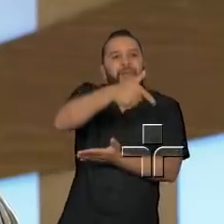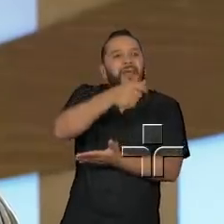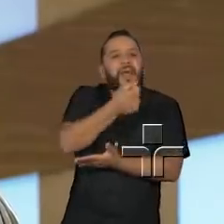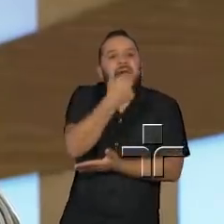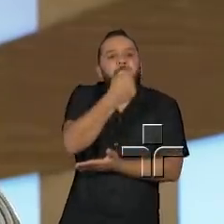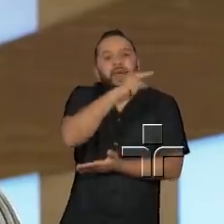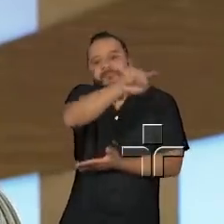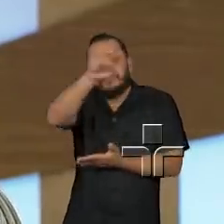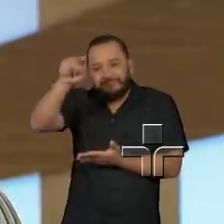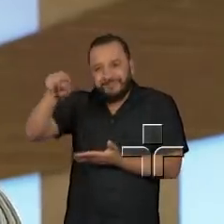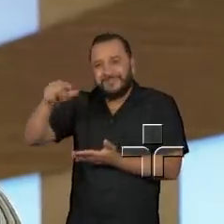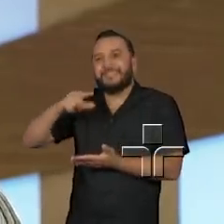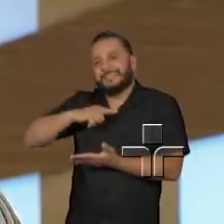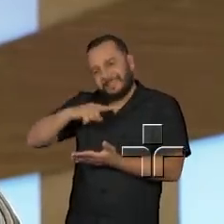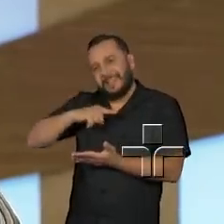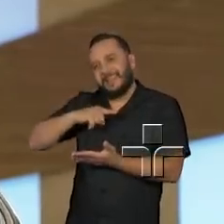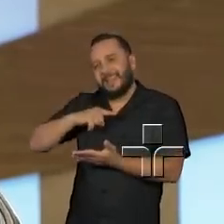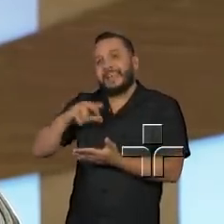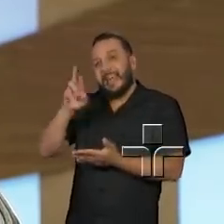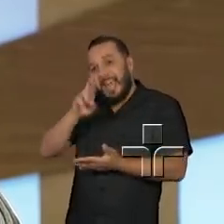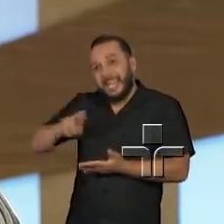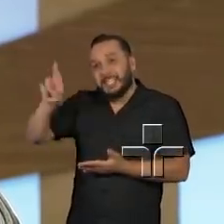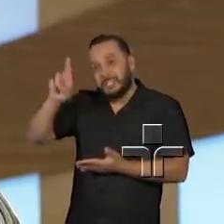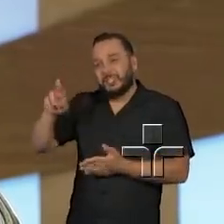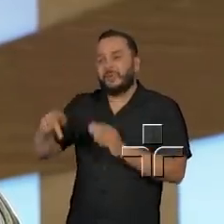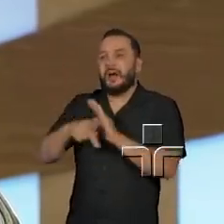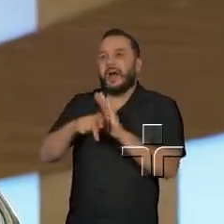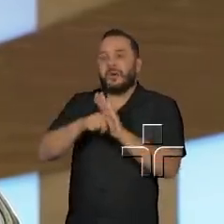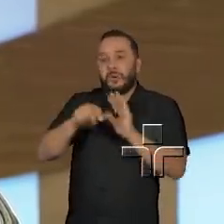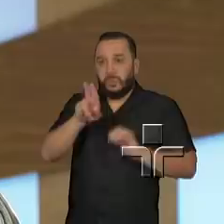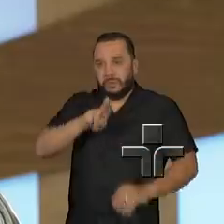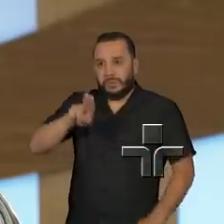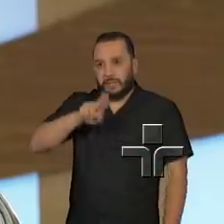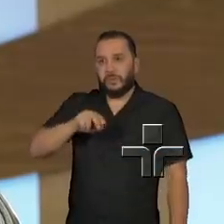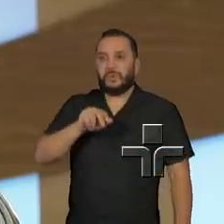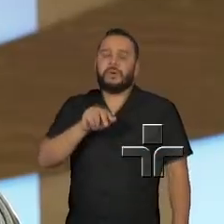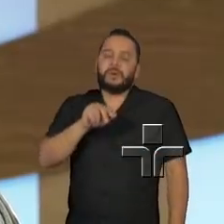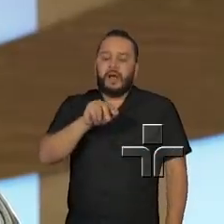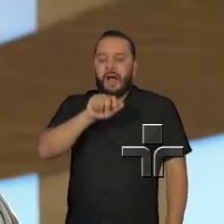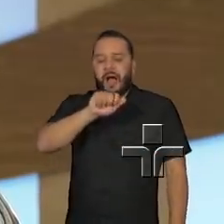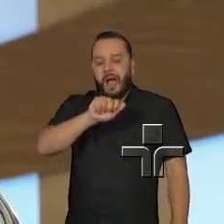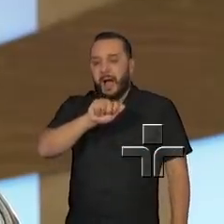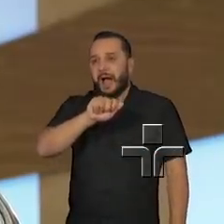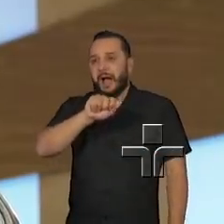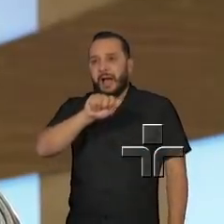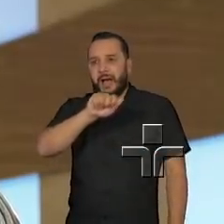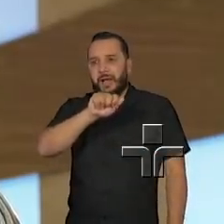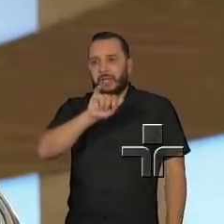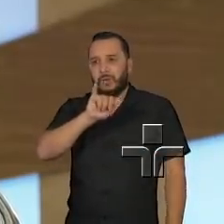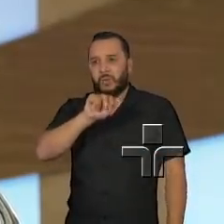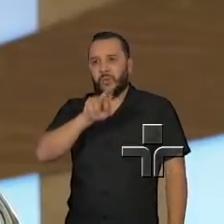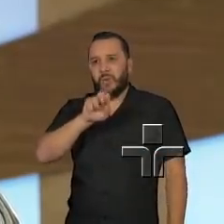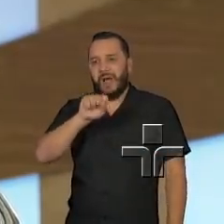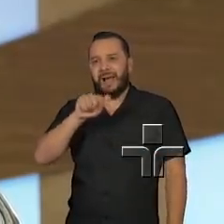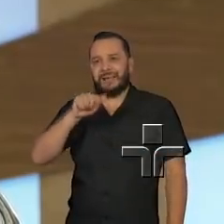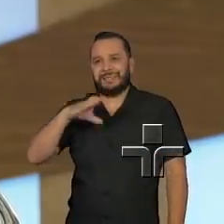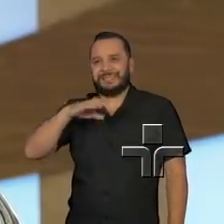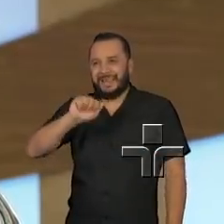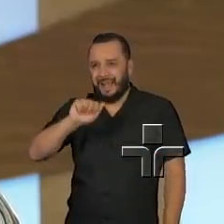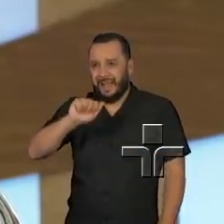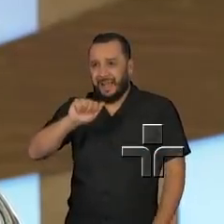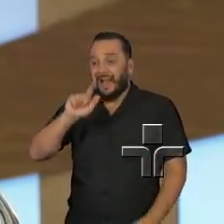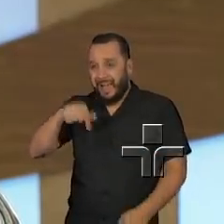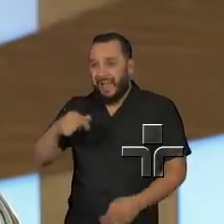daquelas religiões sincréticas que estão utilizando a ayahuasca, ou vegetal, há muito tempo em cerimônias religiosas